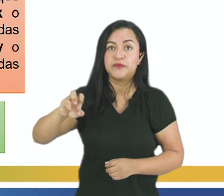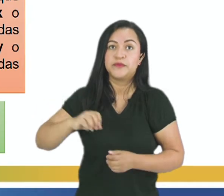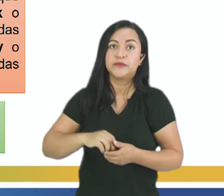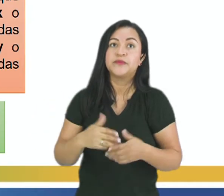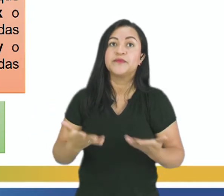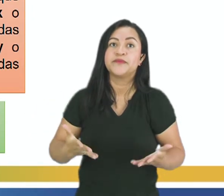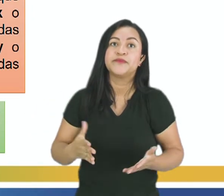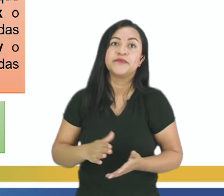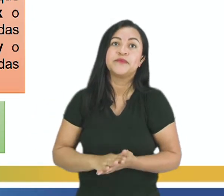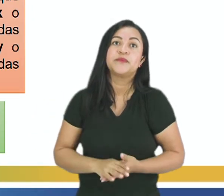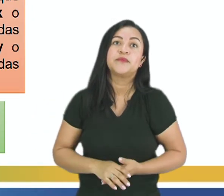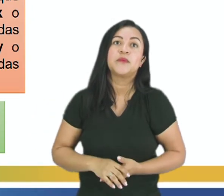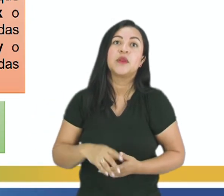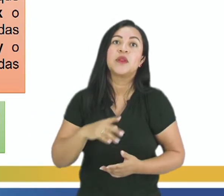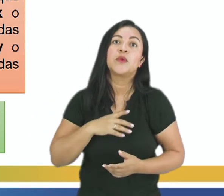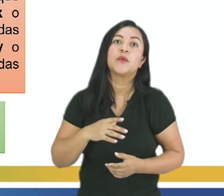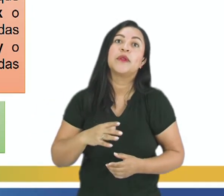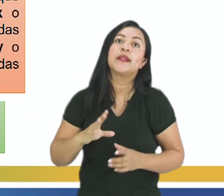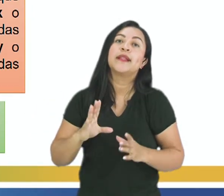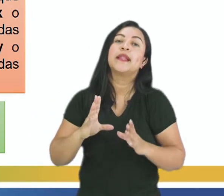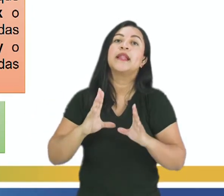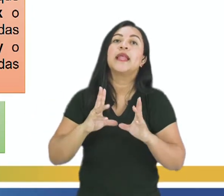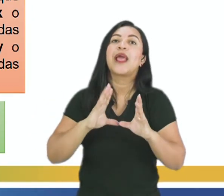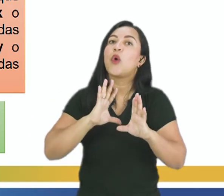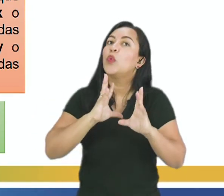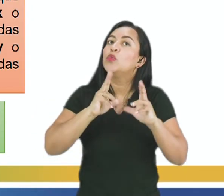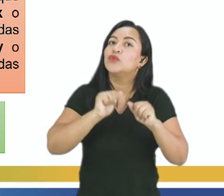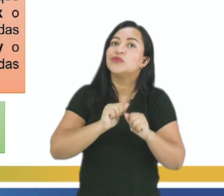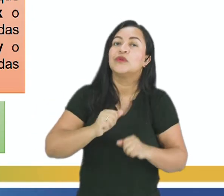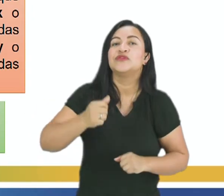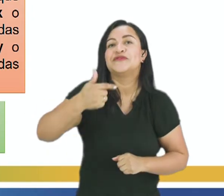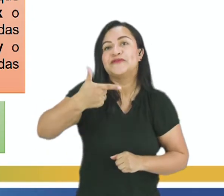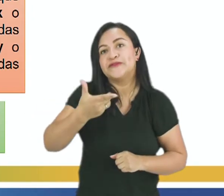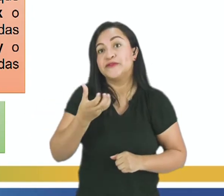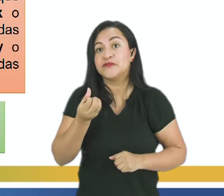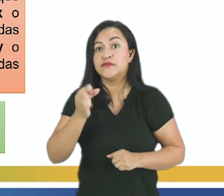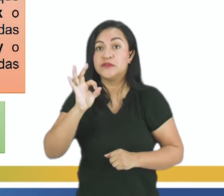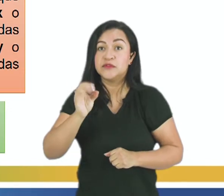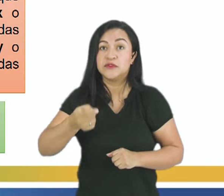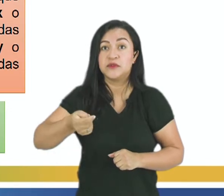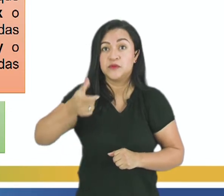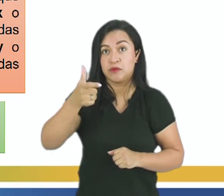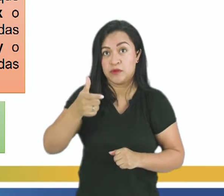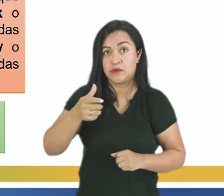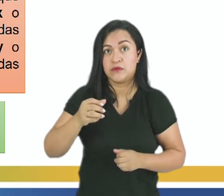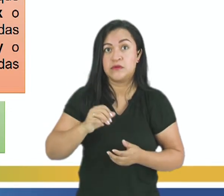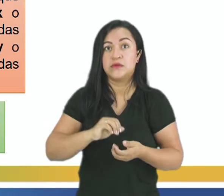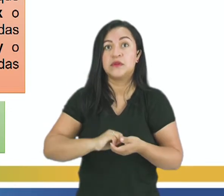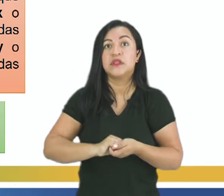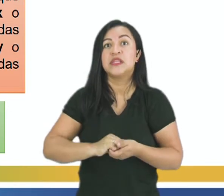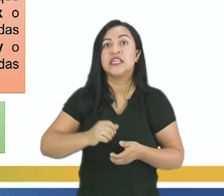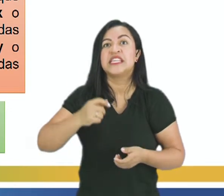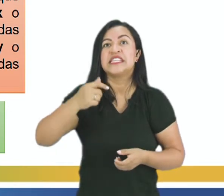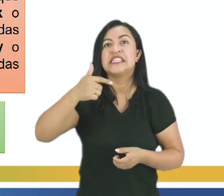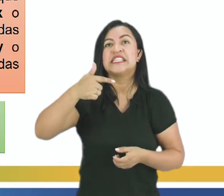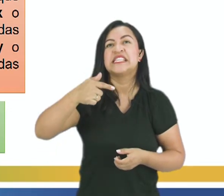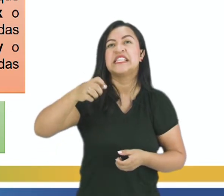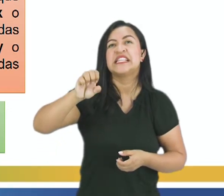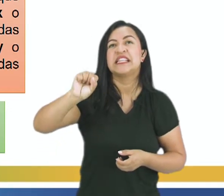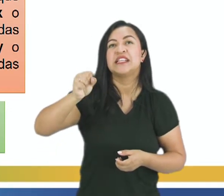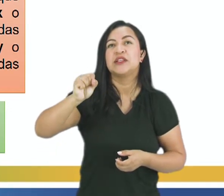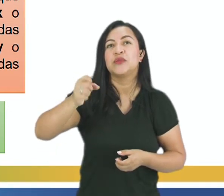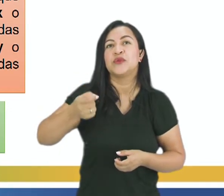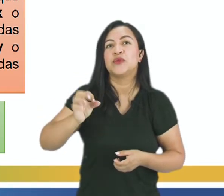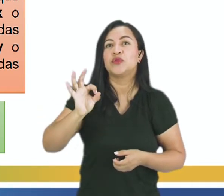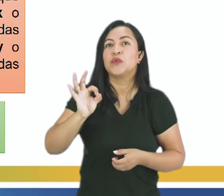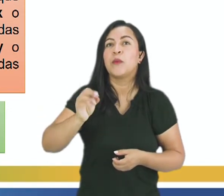Portanto, Maria tem 26 moedas de 10 centavos e 52 moedas de 25 centavos. Somando